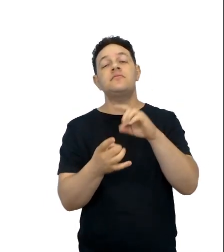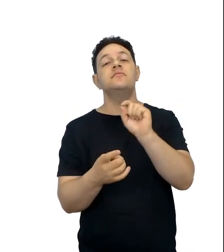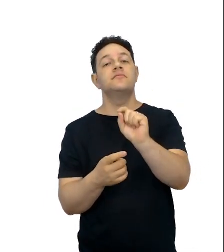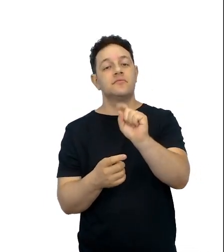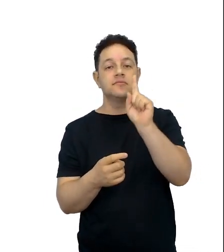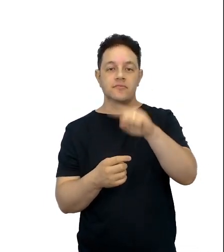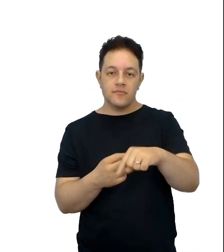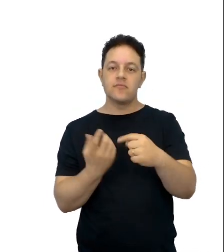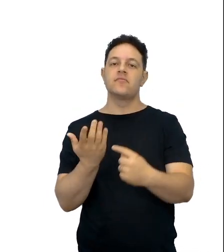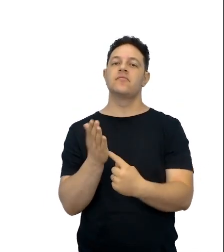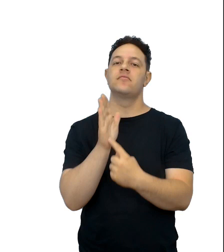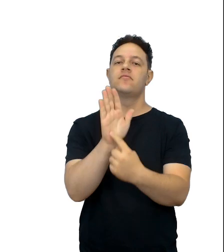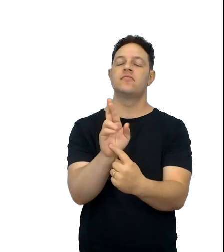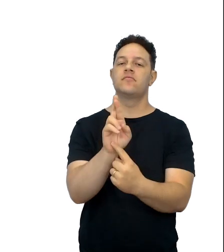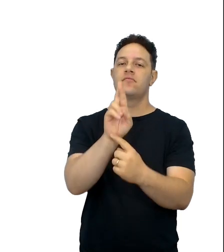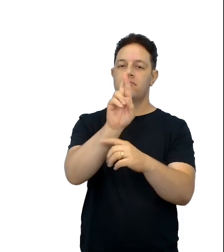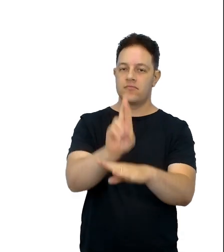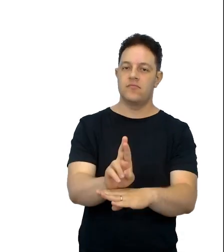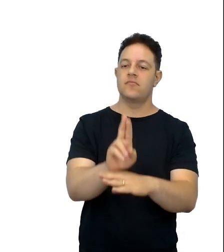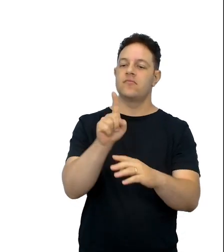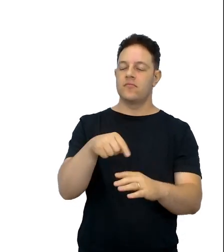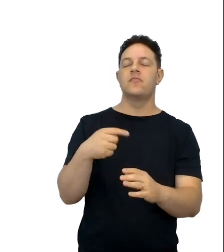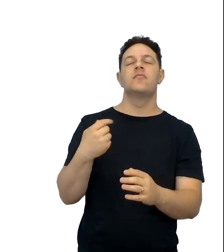a representação dos números